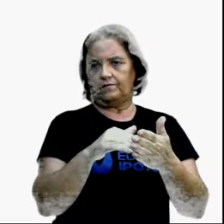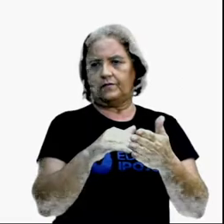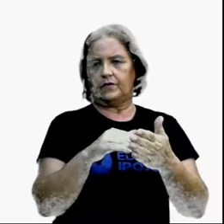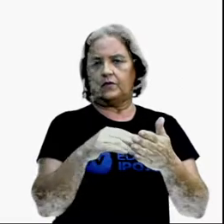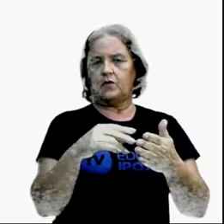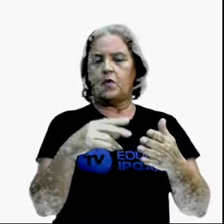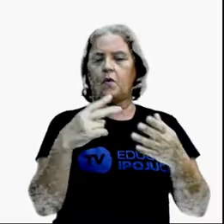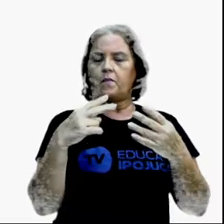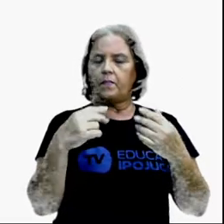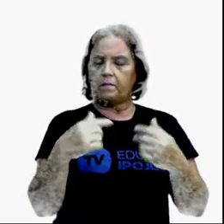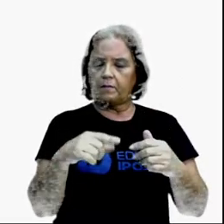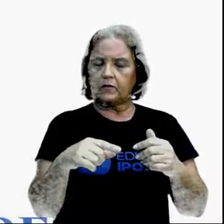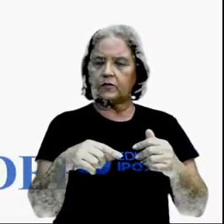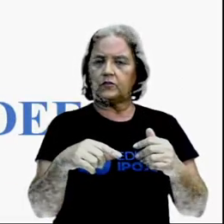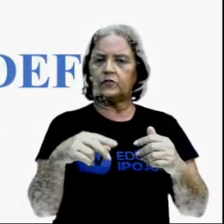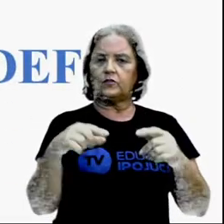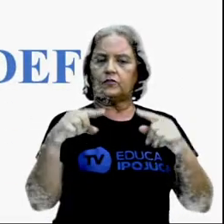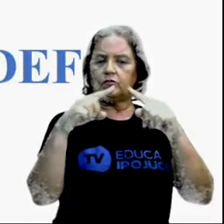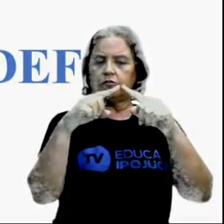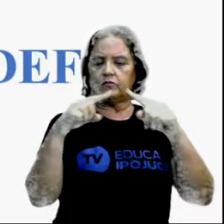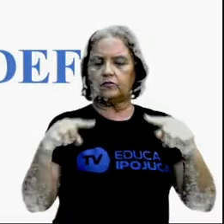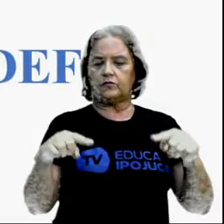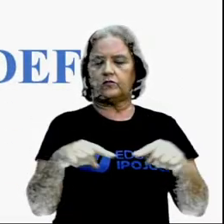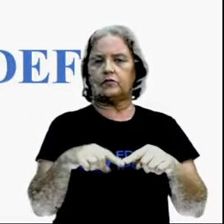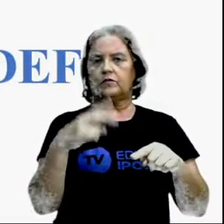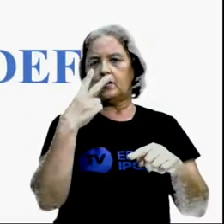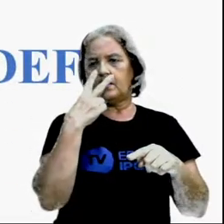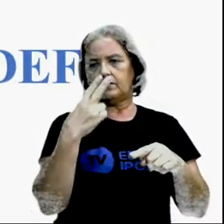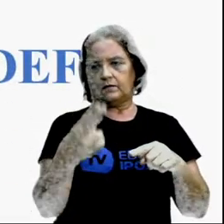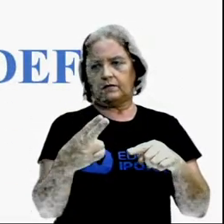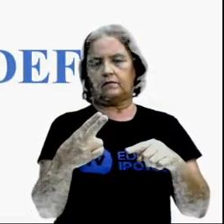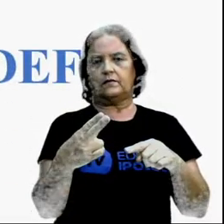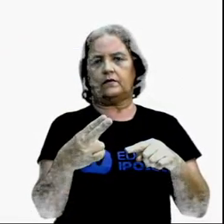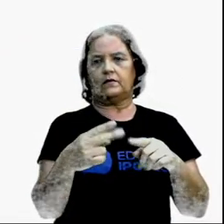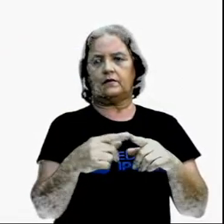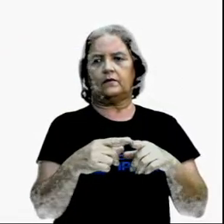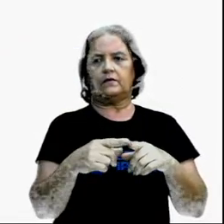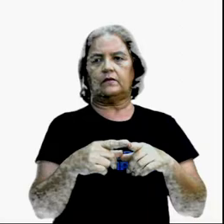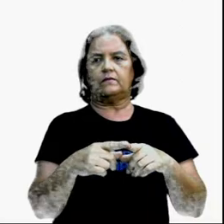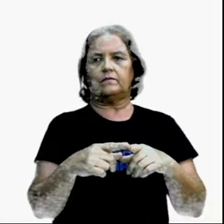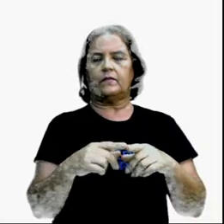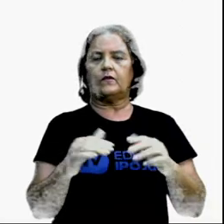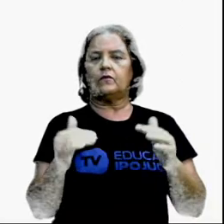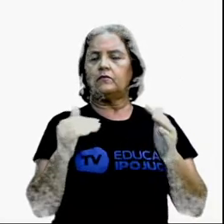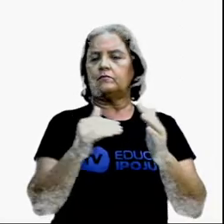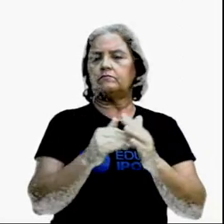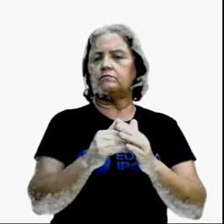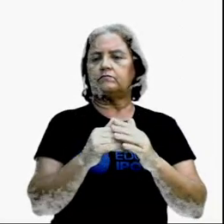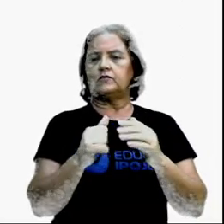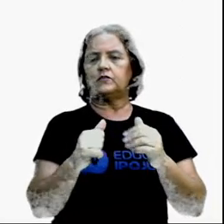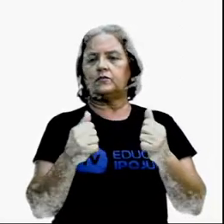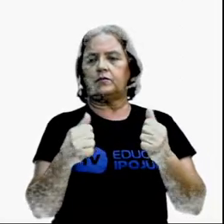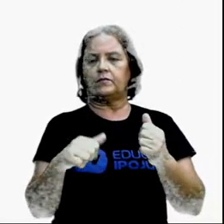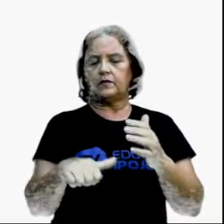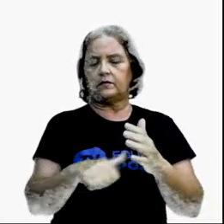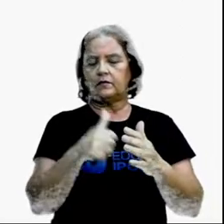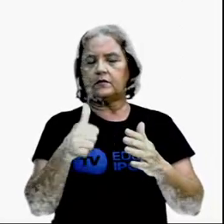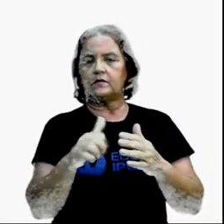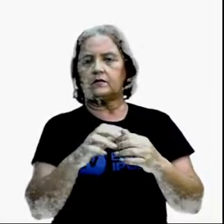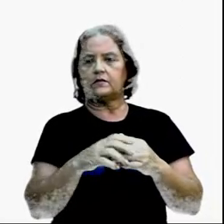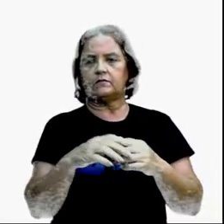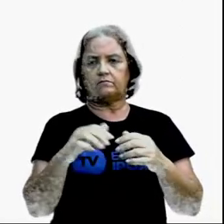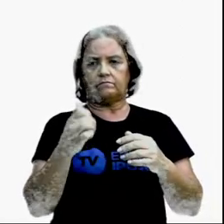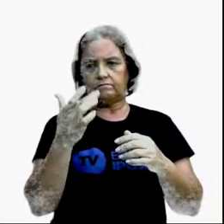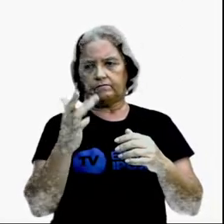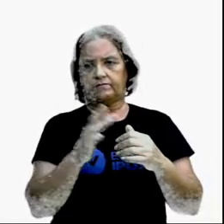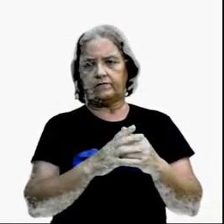triângulos são semelhantes, segundo caso. E o último caso que a gente vai analisar é o mais fácil.